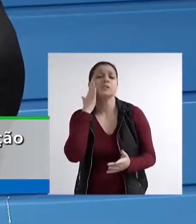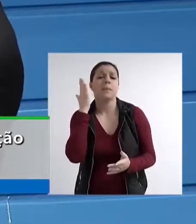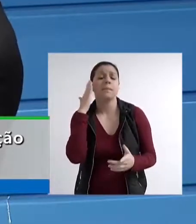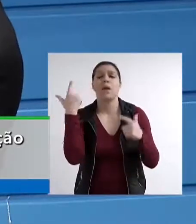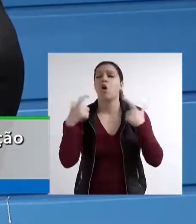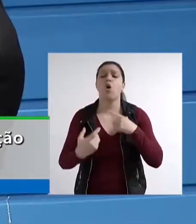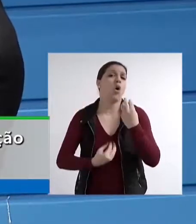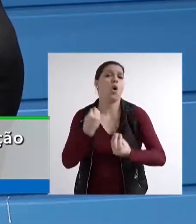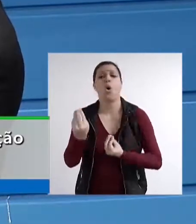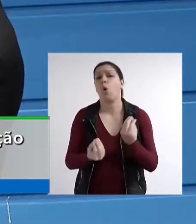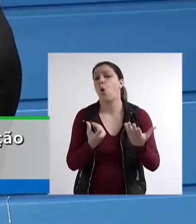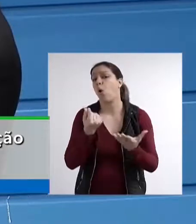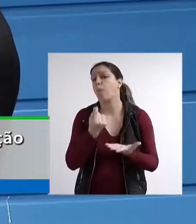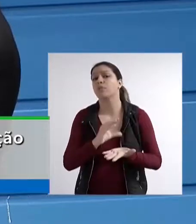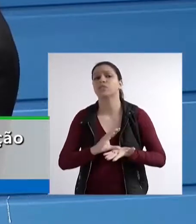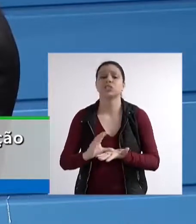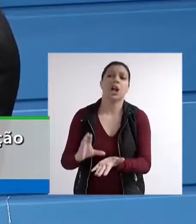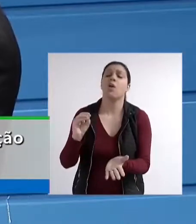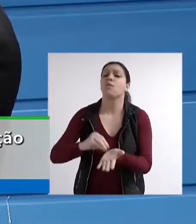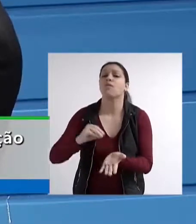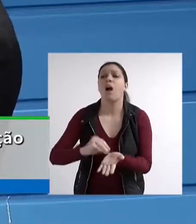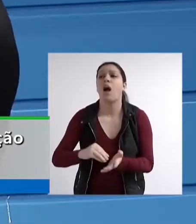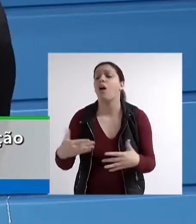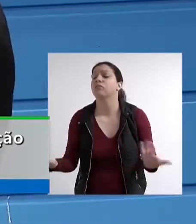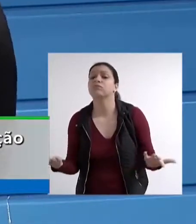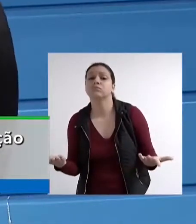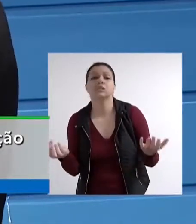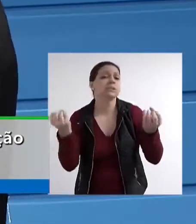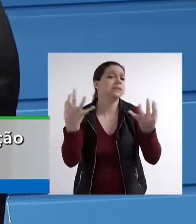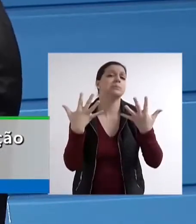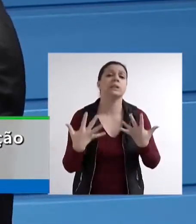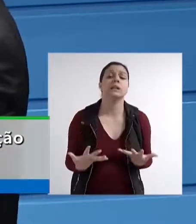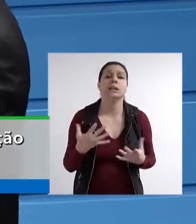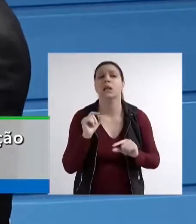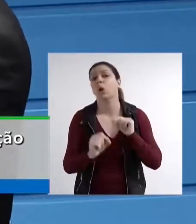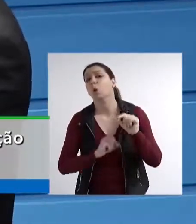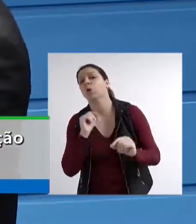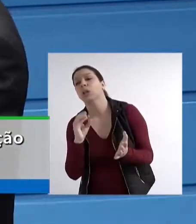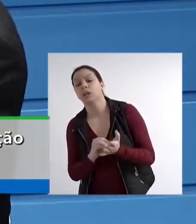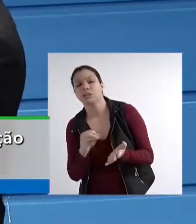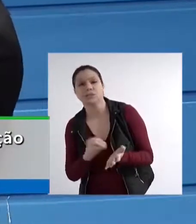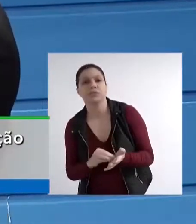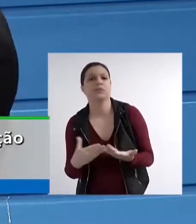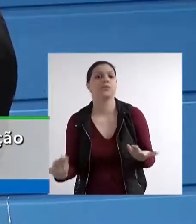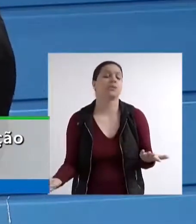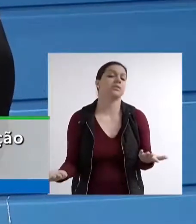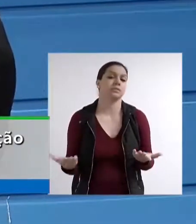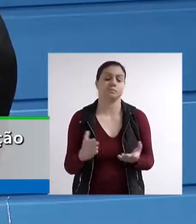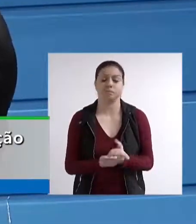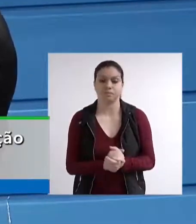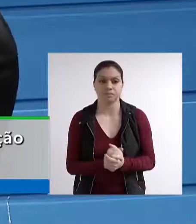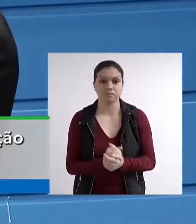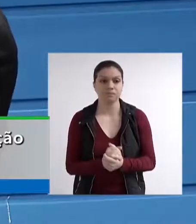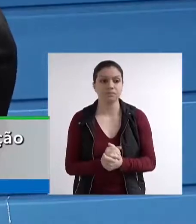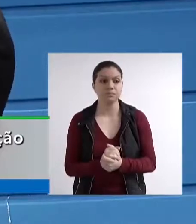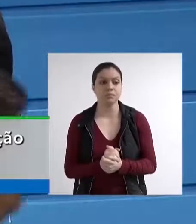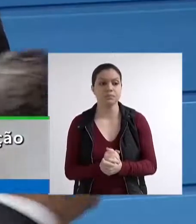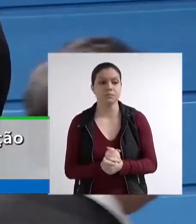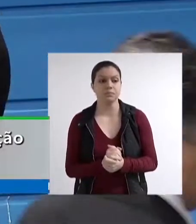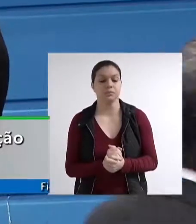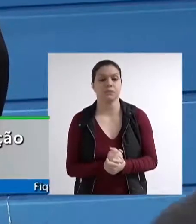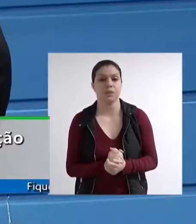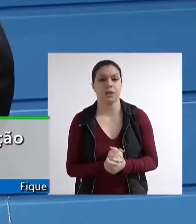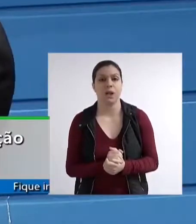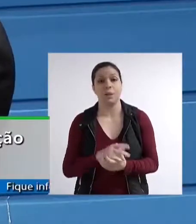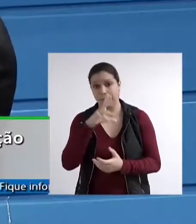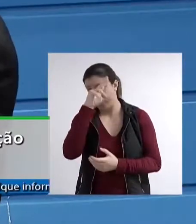que não chega o dinheiro, né? É o do SUS, os repasses que não chegam, o que a Santa Casa, que a